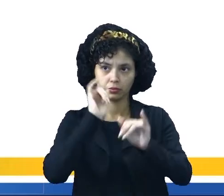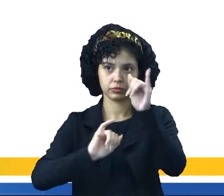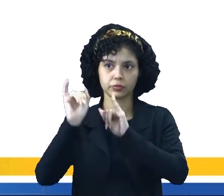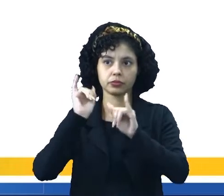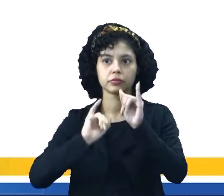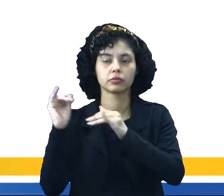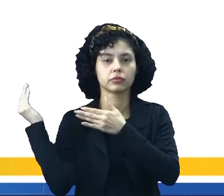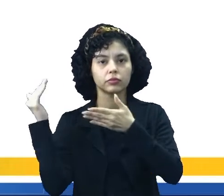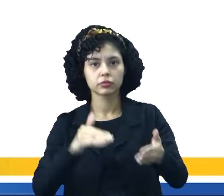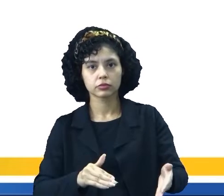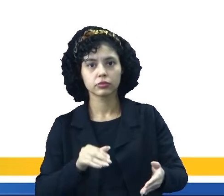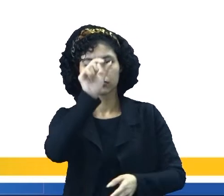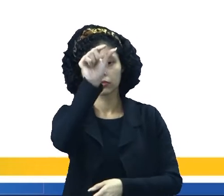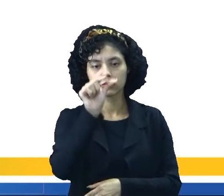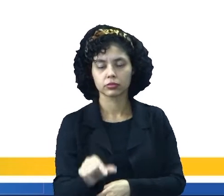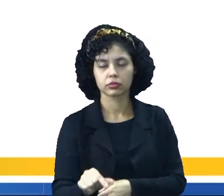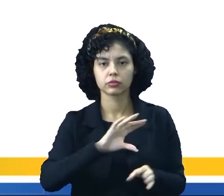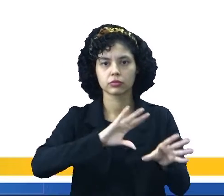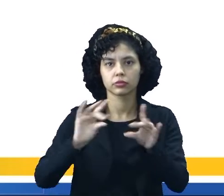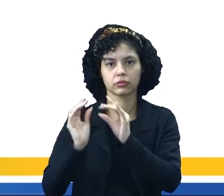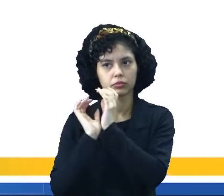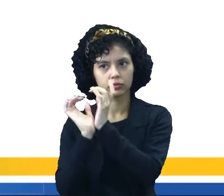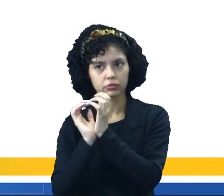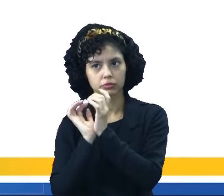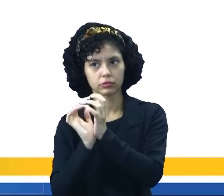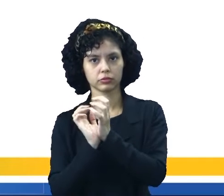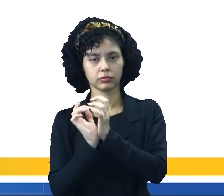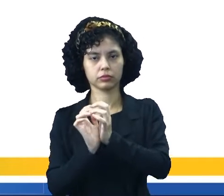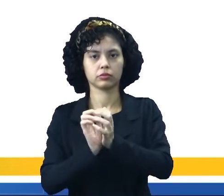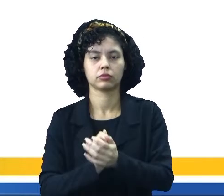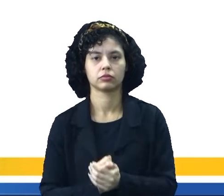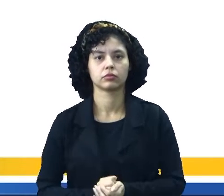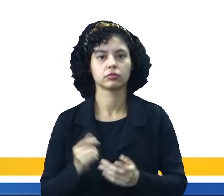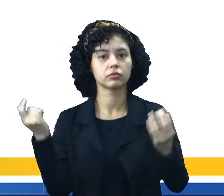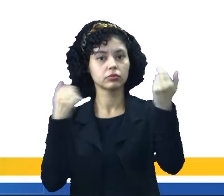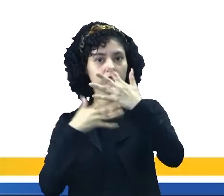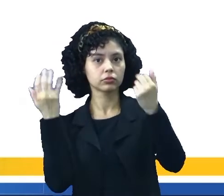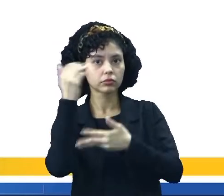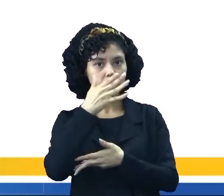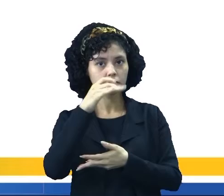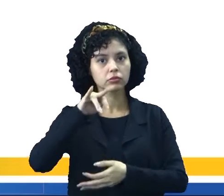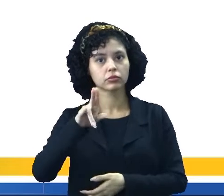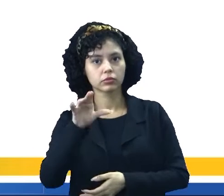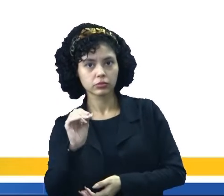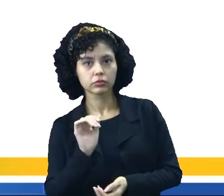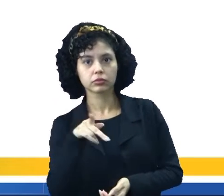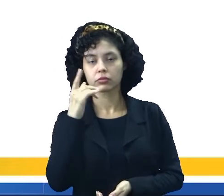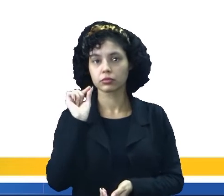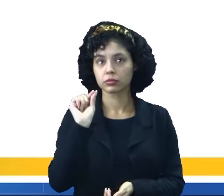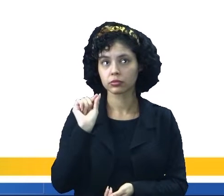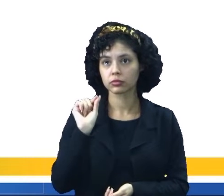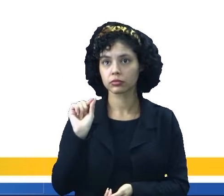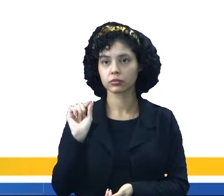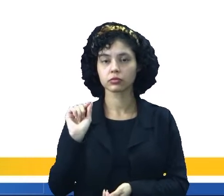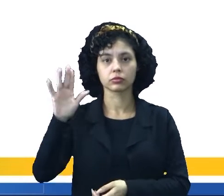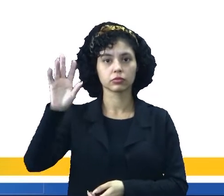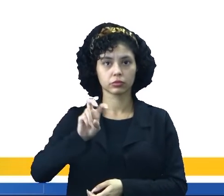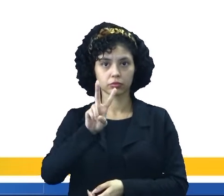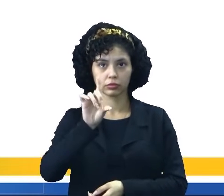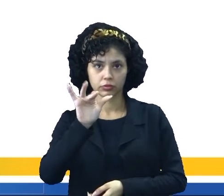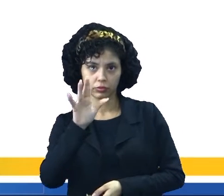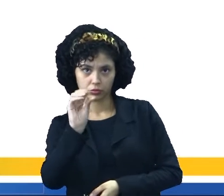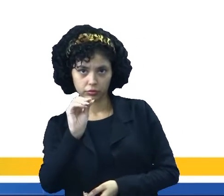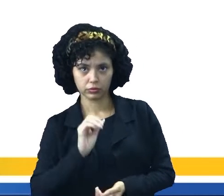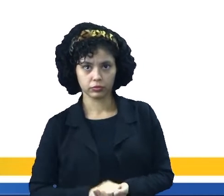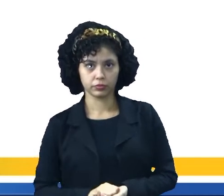informação, ela chega da medula e leva até o cérebro. Então, o neurônio motor, ele fala demais sobre atos voluntários. Se